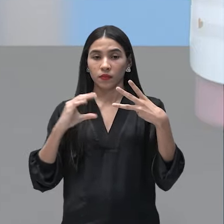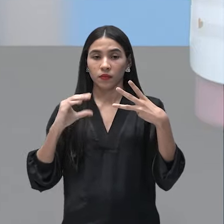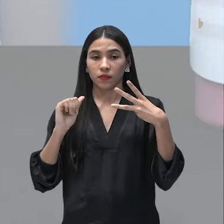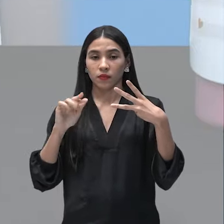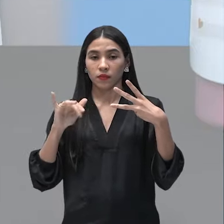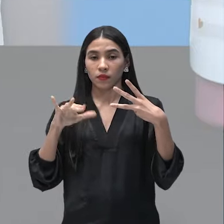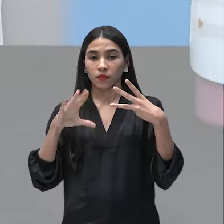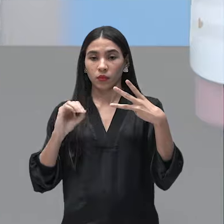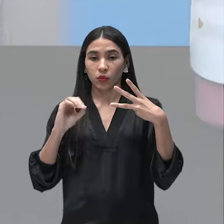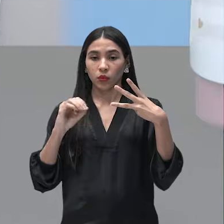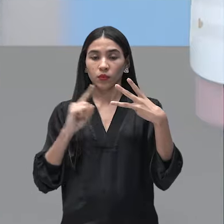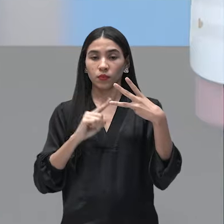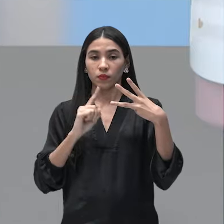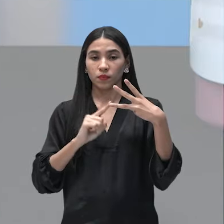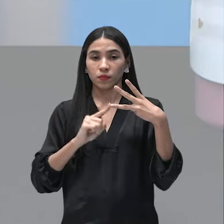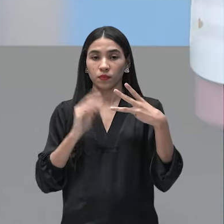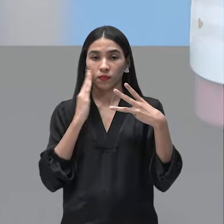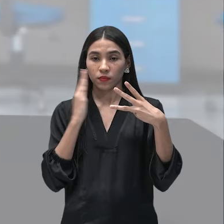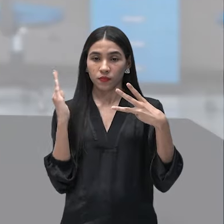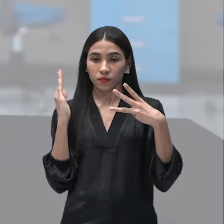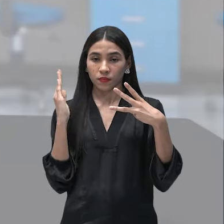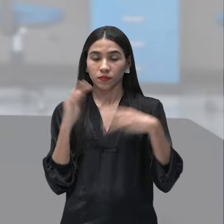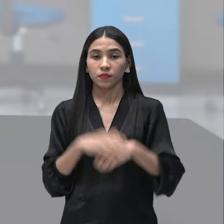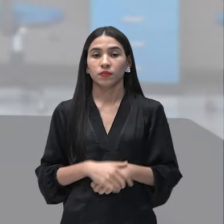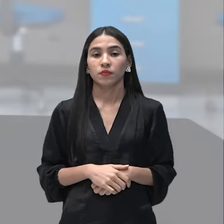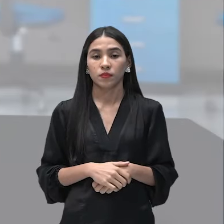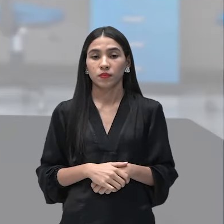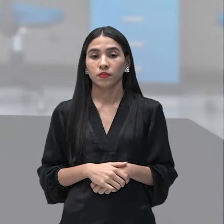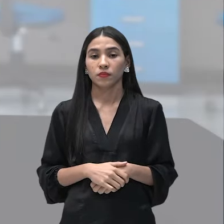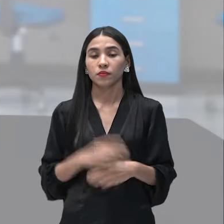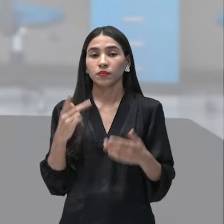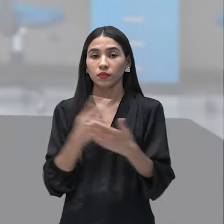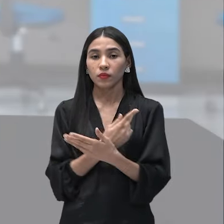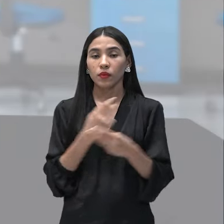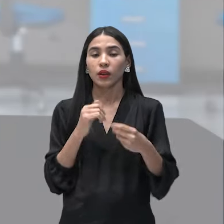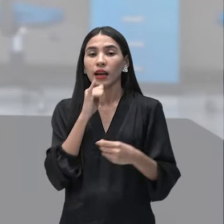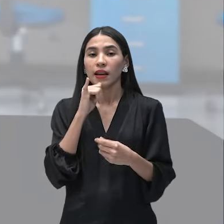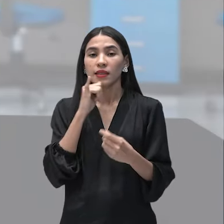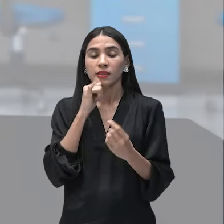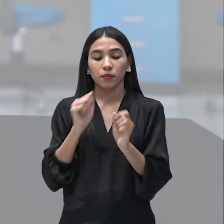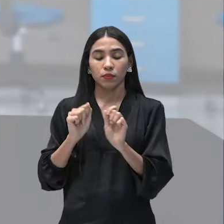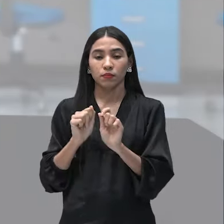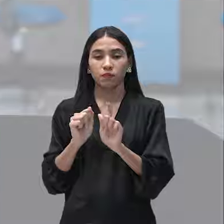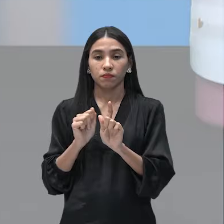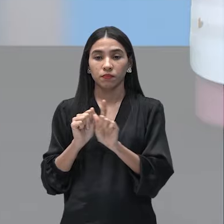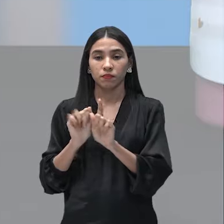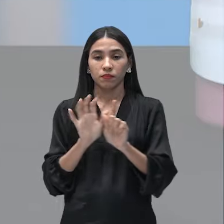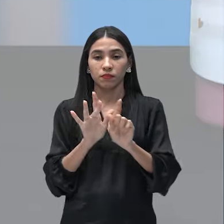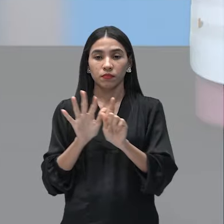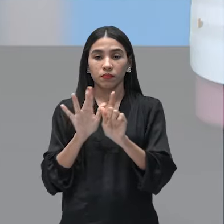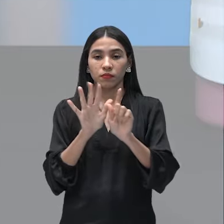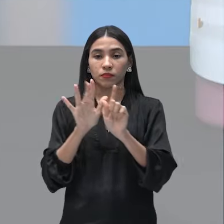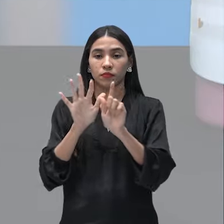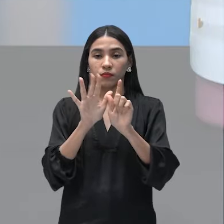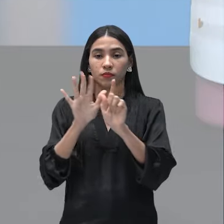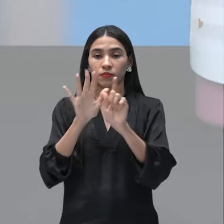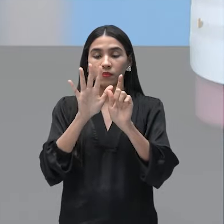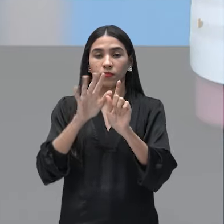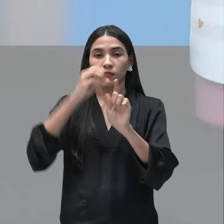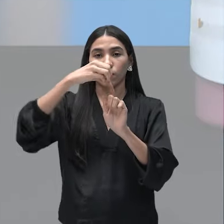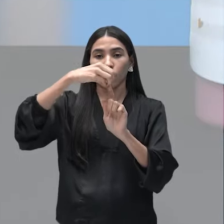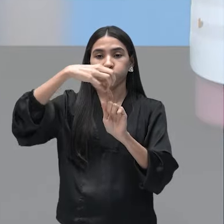consegue observar nesse resultado. Então, ocorre a liberação desse gás, que a gente consegue comprovar com esse balão